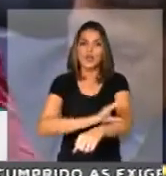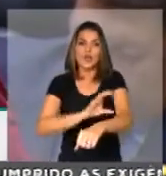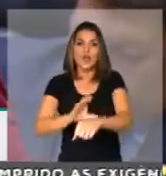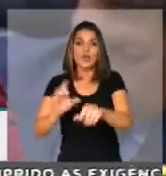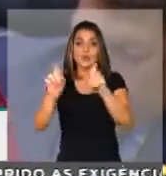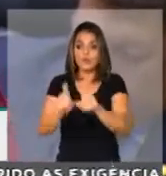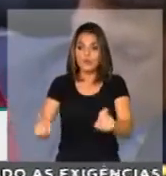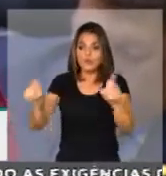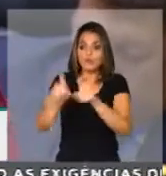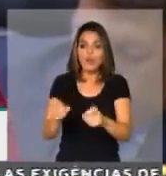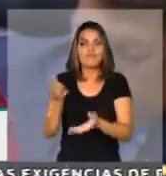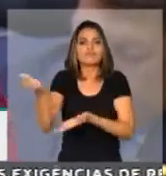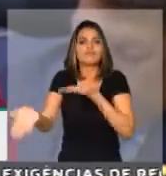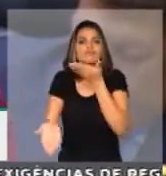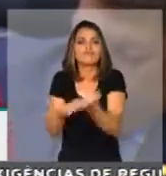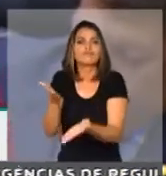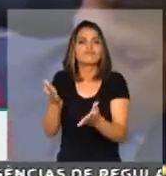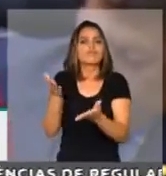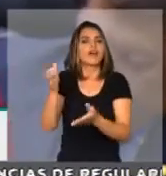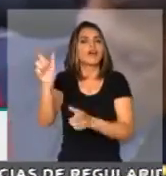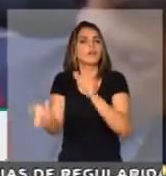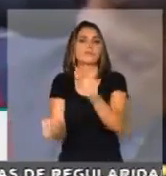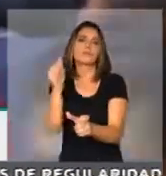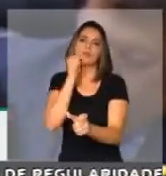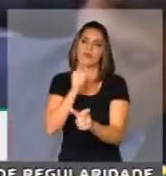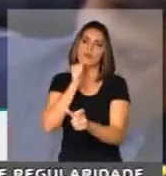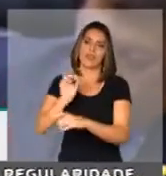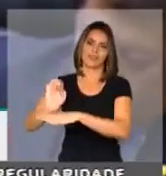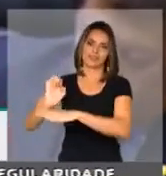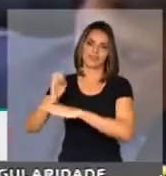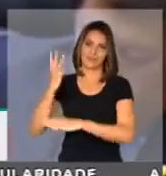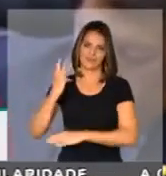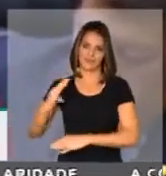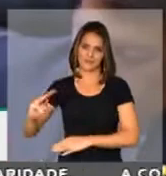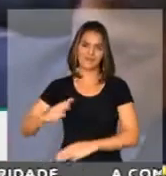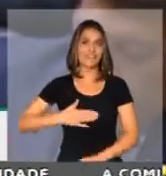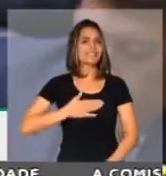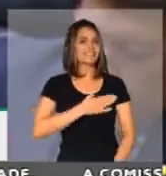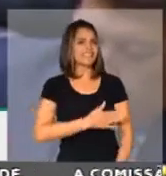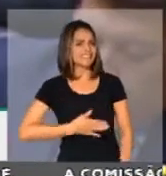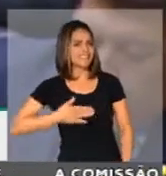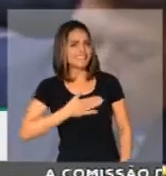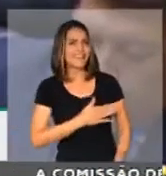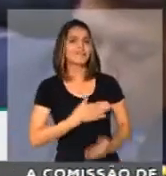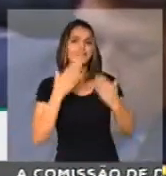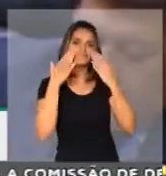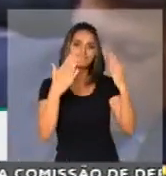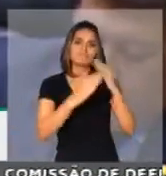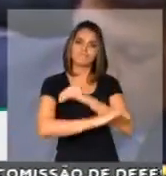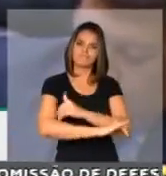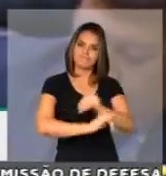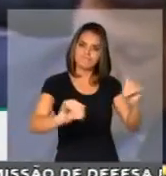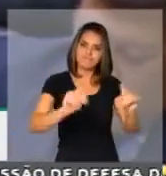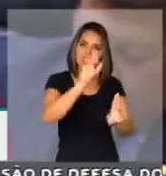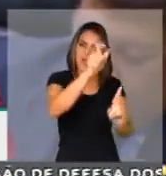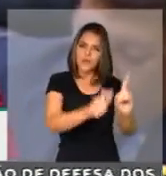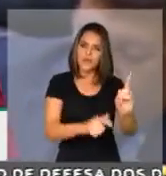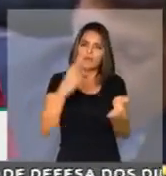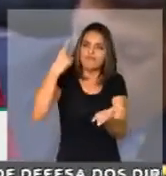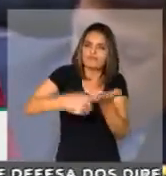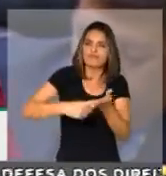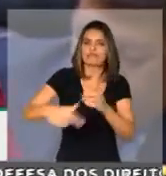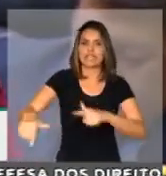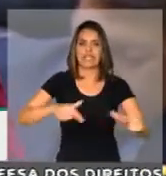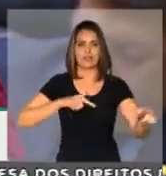toda a atenção às mulheres do estado do Maranhão. Então, para mim é uma satisfação aqui poder revelar, exemplificar o seu